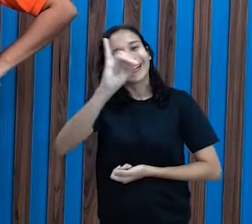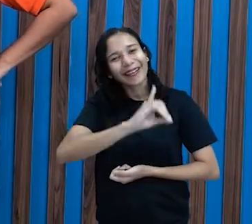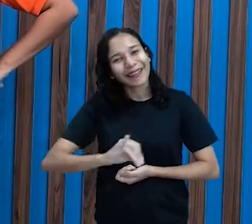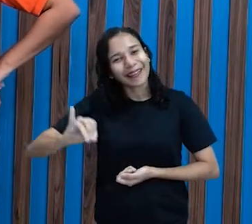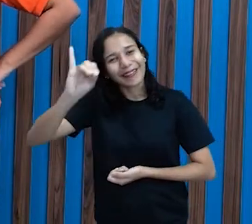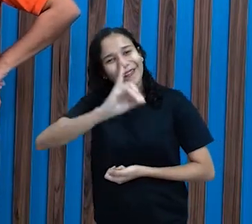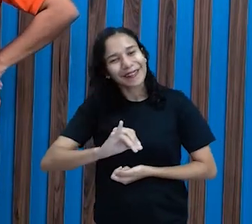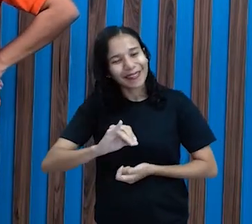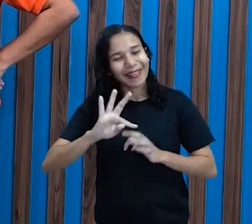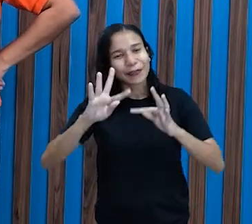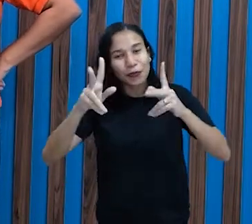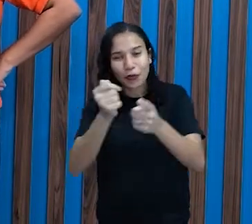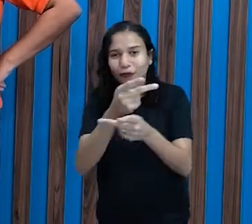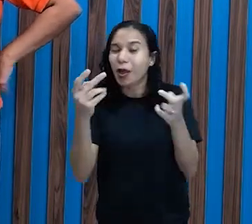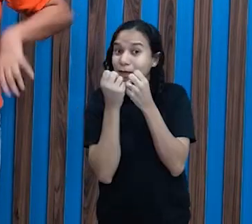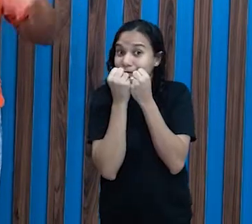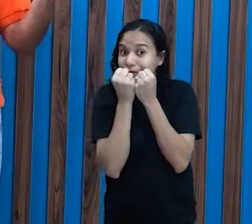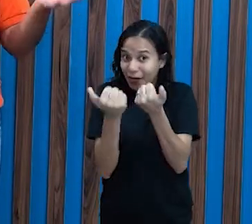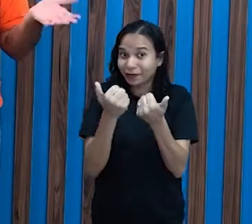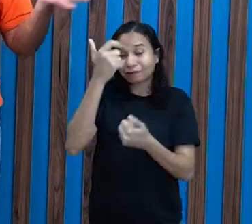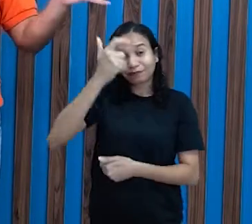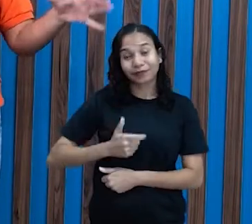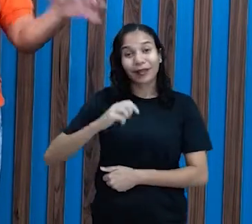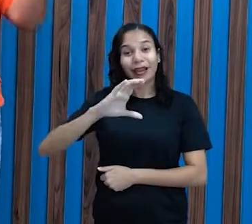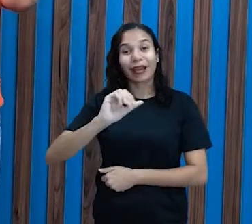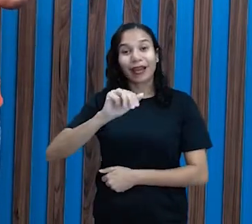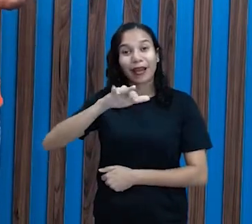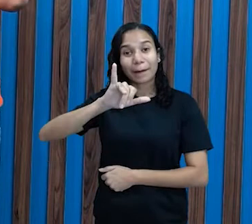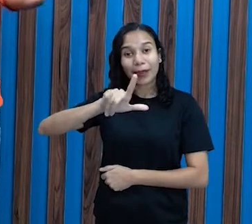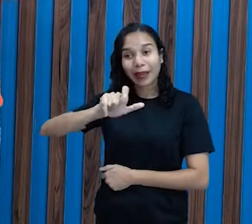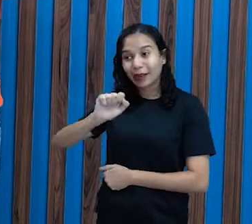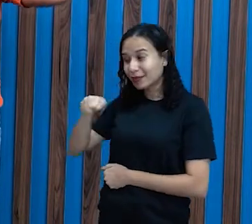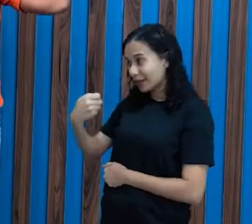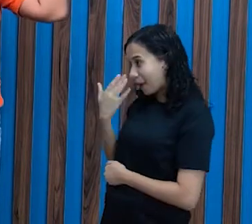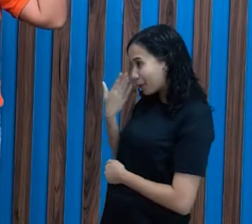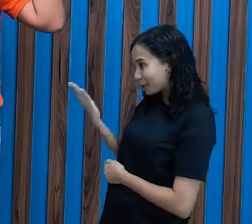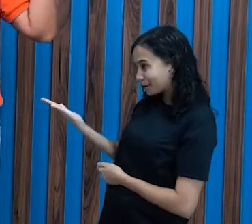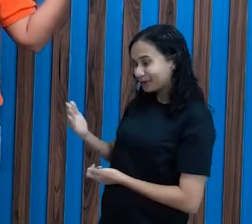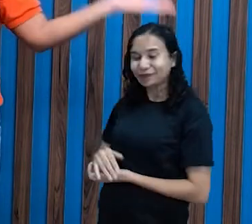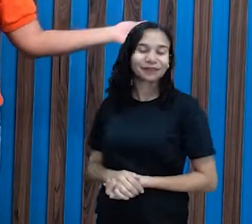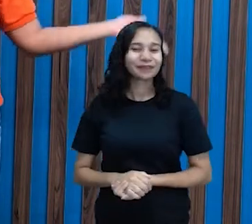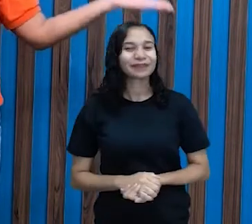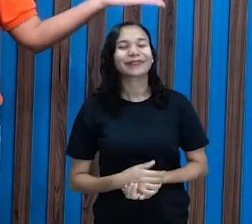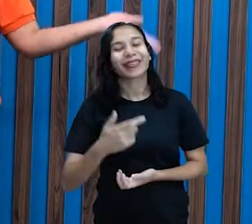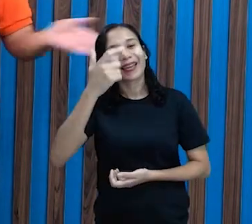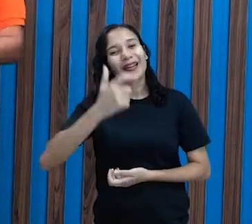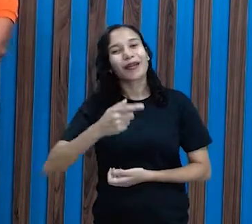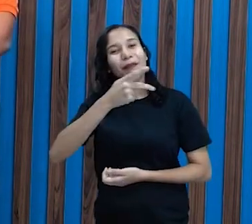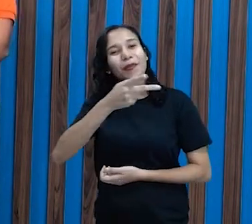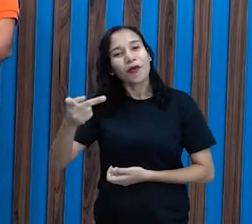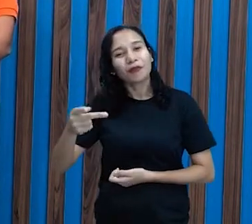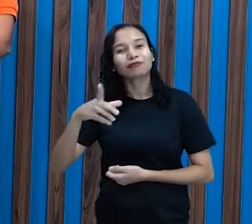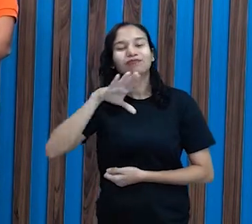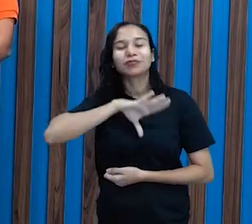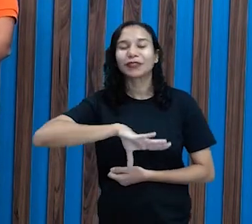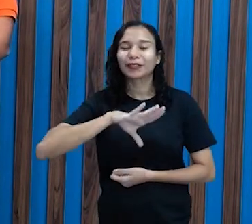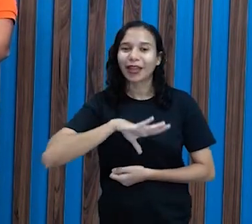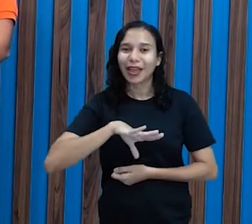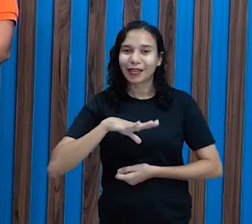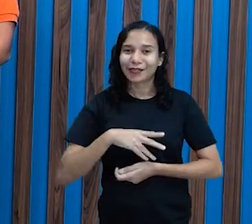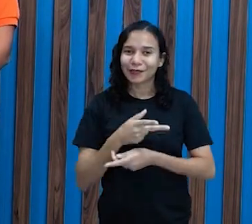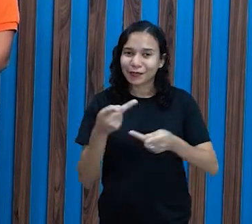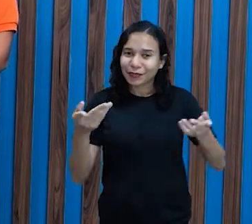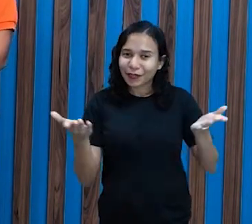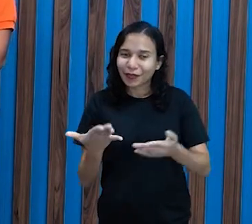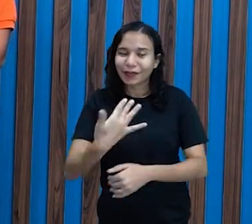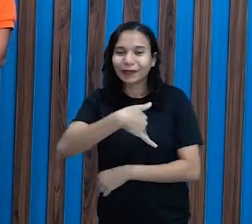Olá, meninas e meninos, tudo bem? Eu sou Camille Borba e este é o meu sinal. E eu serei a professora de língua portuguesa de vocês hoje